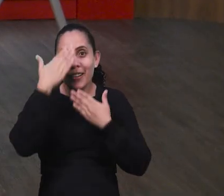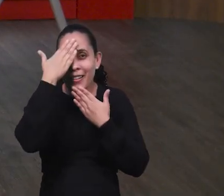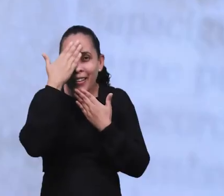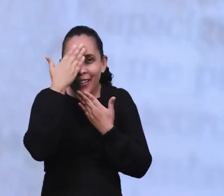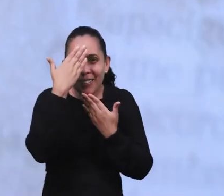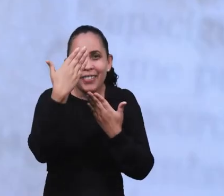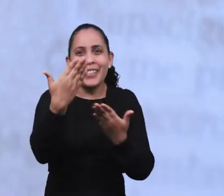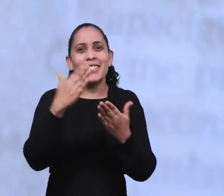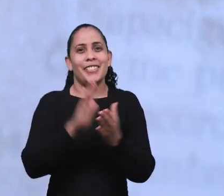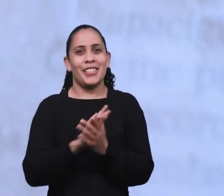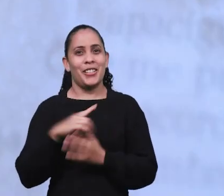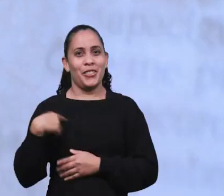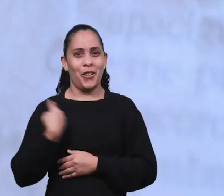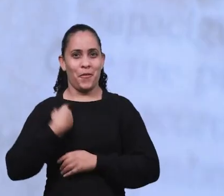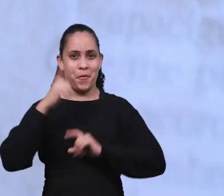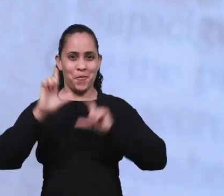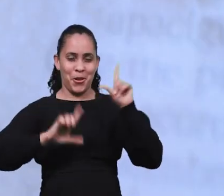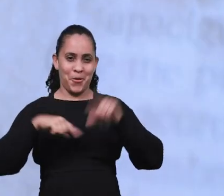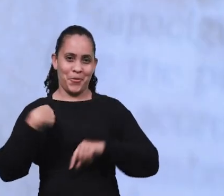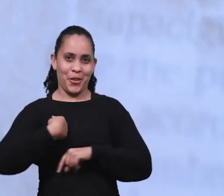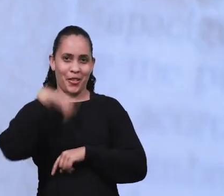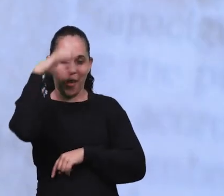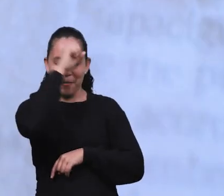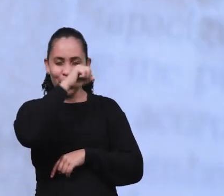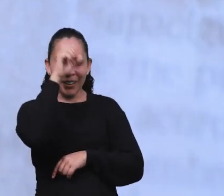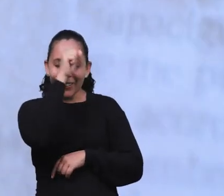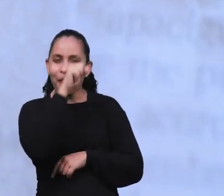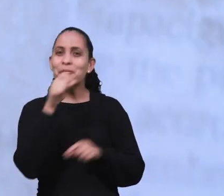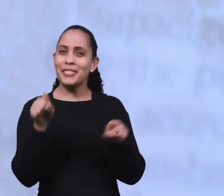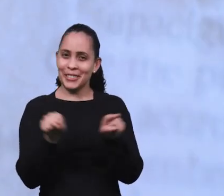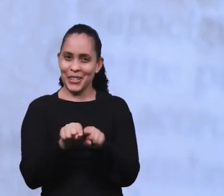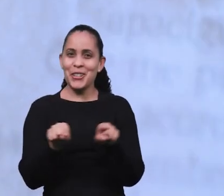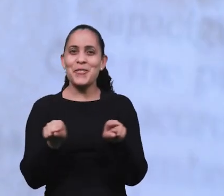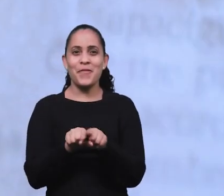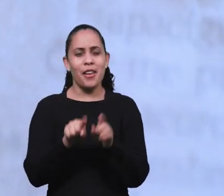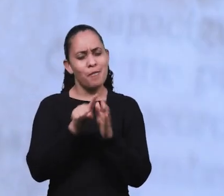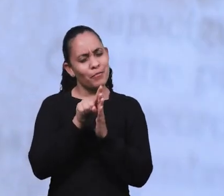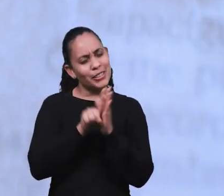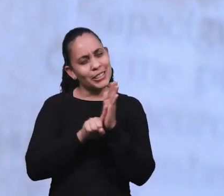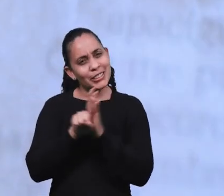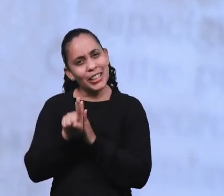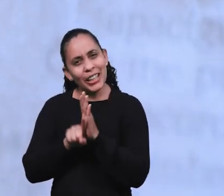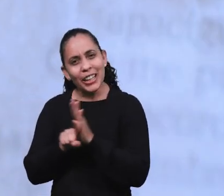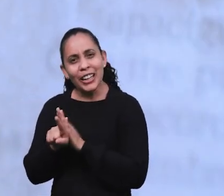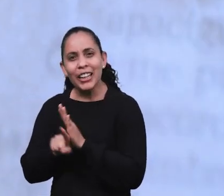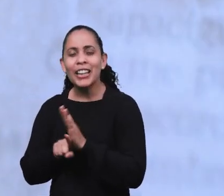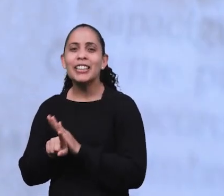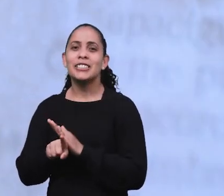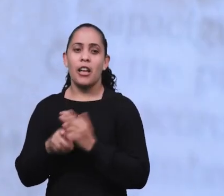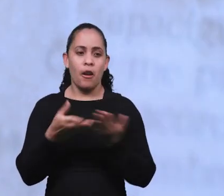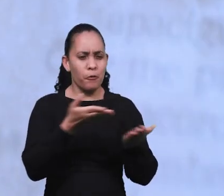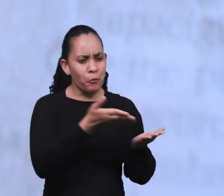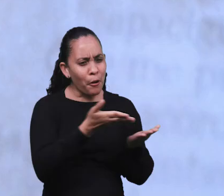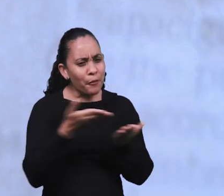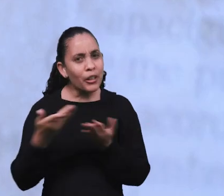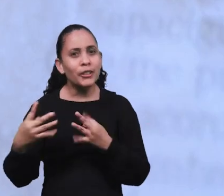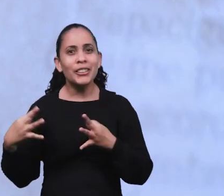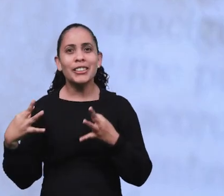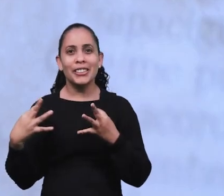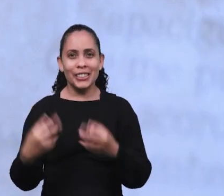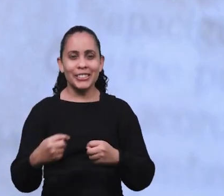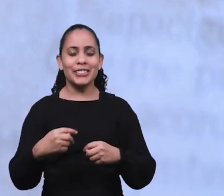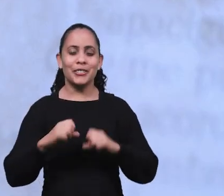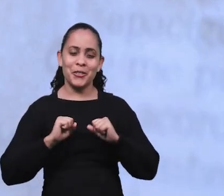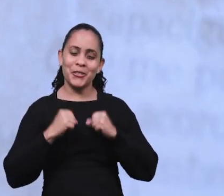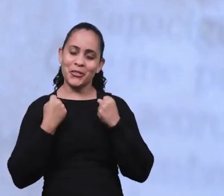vez, tenho a agradecer, porque a gente faz esse programa e a gente aprende com ele. Muito. Né? A pesquisa, a busca de